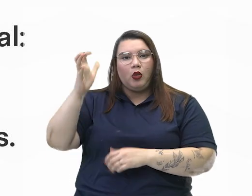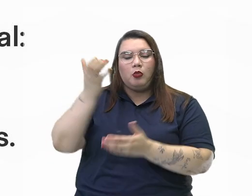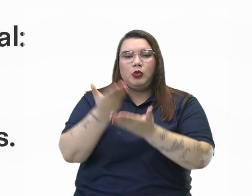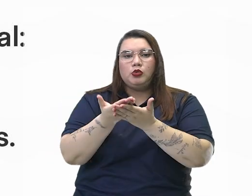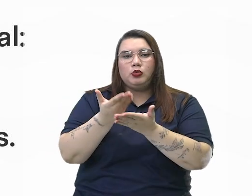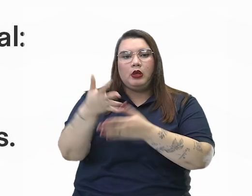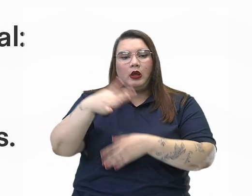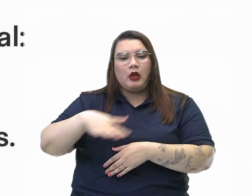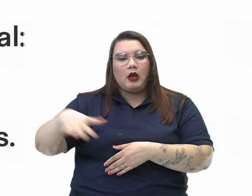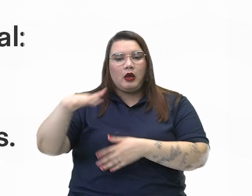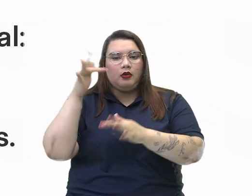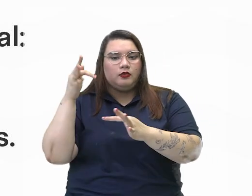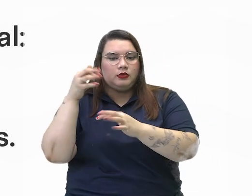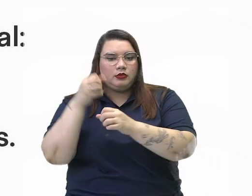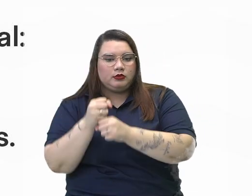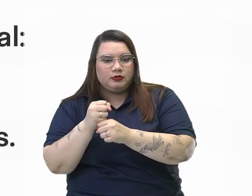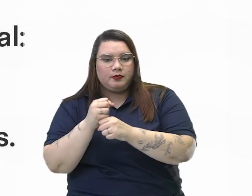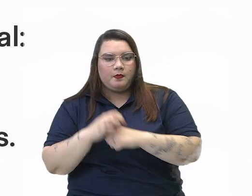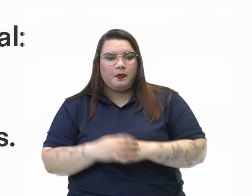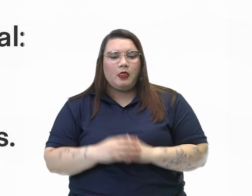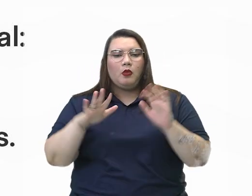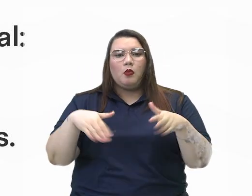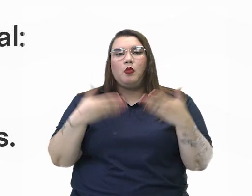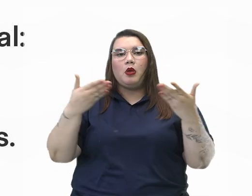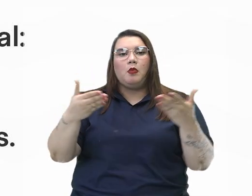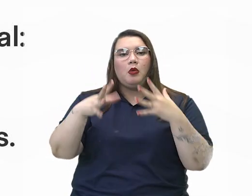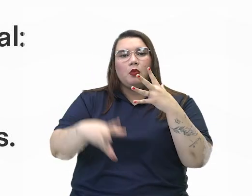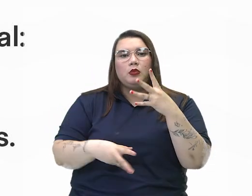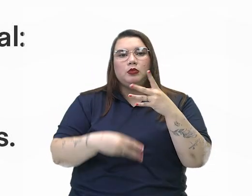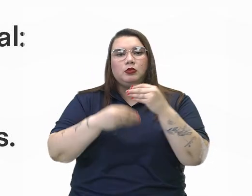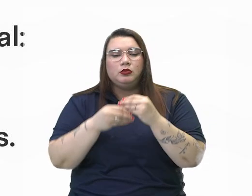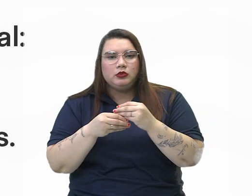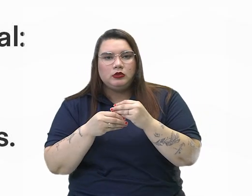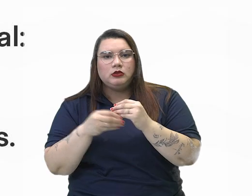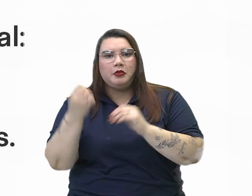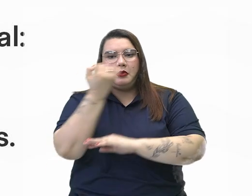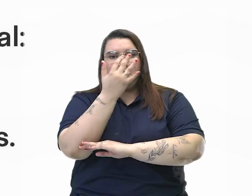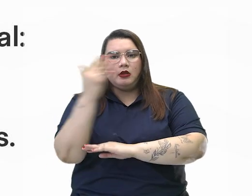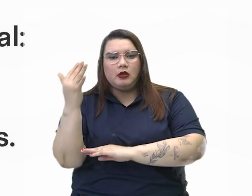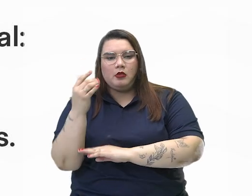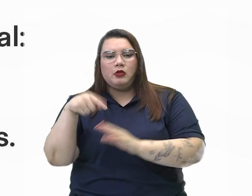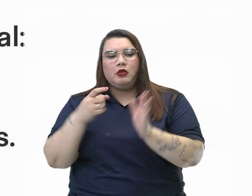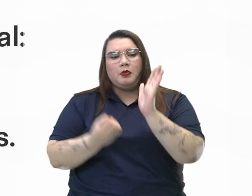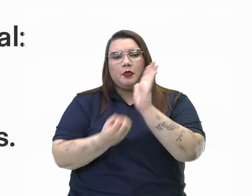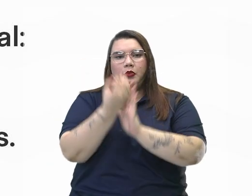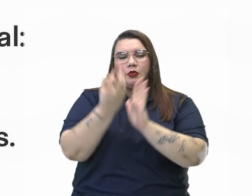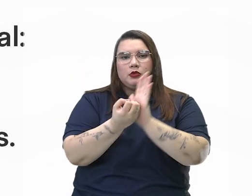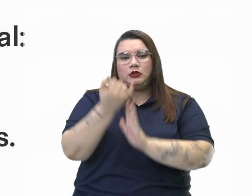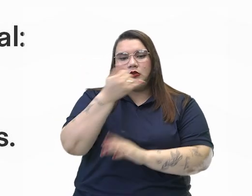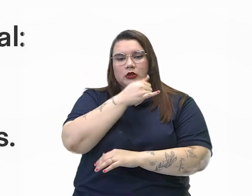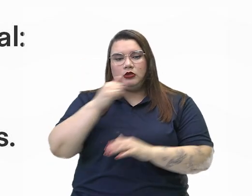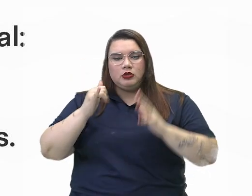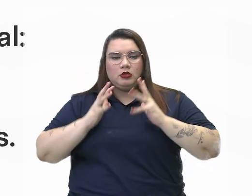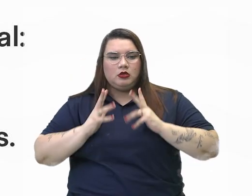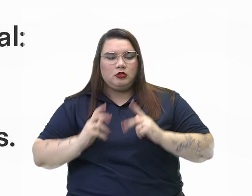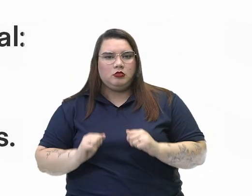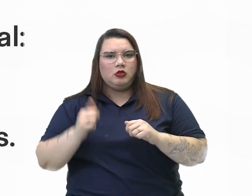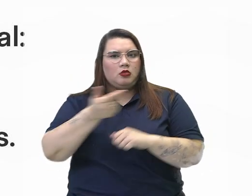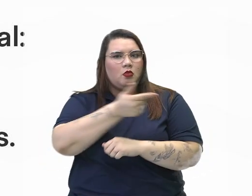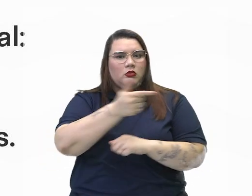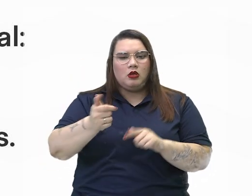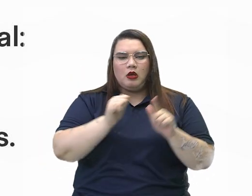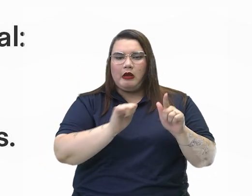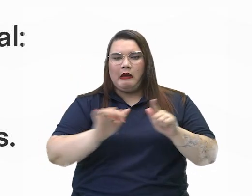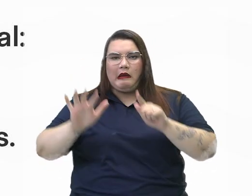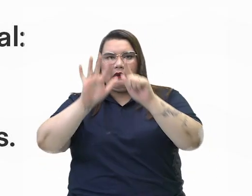estudado pela física, contribuição ambiental, produzem energia limpa, sem emissão